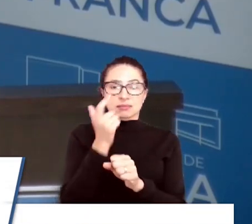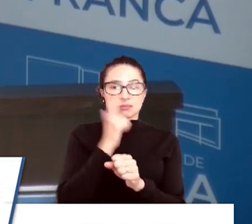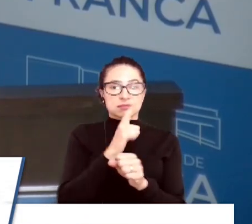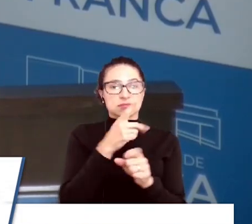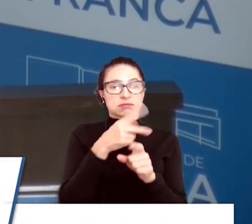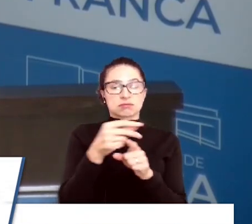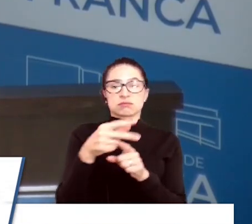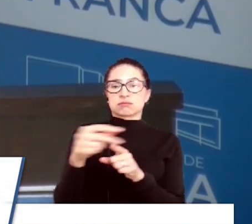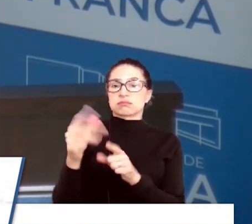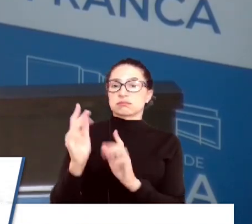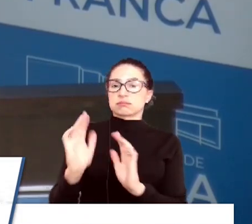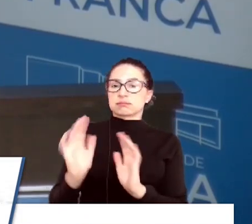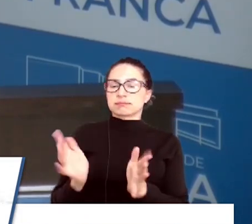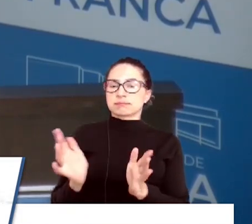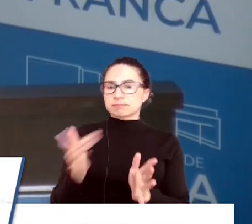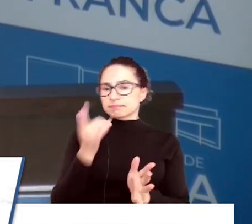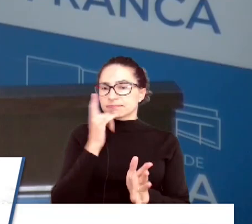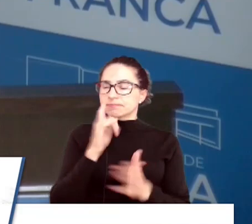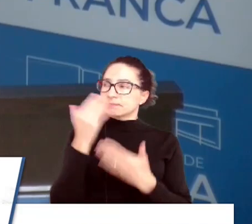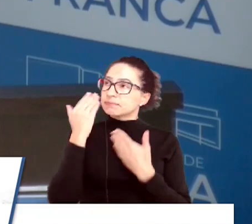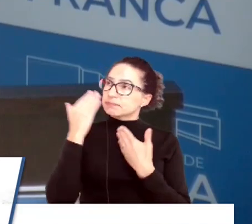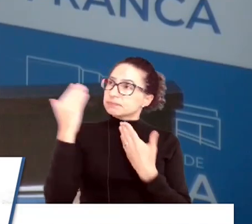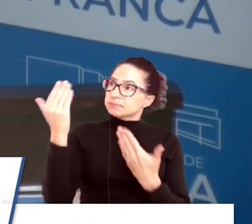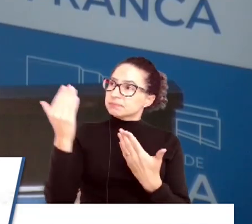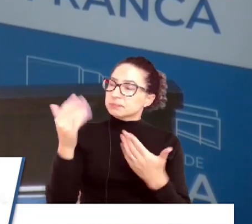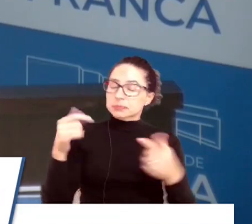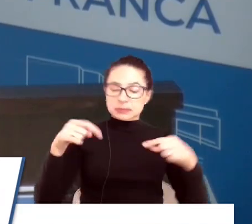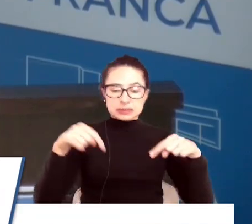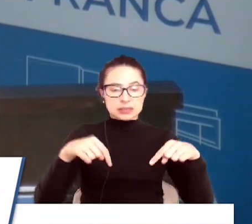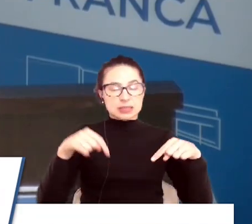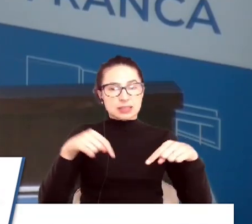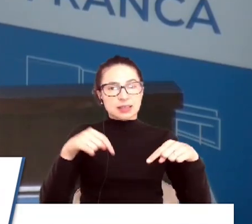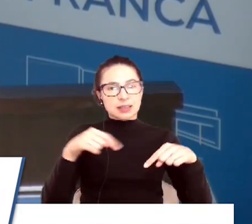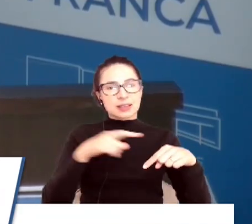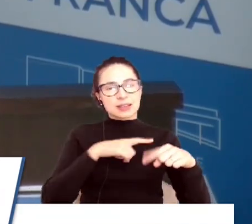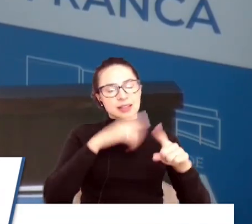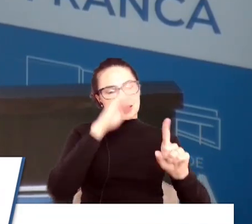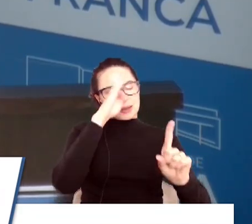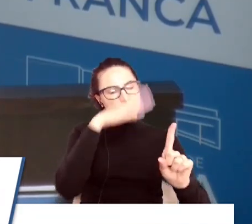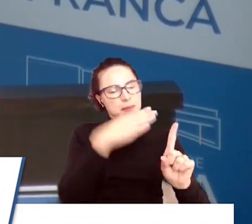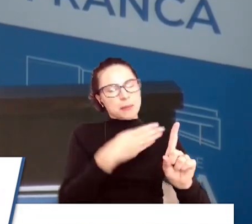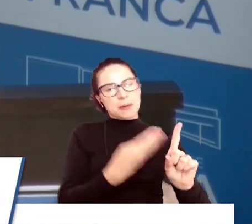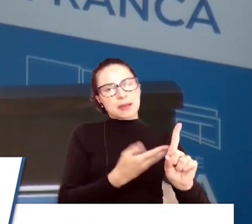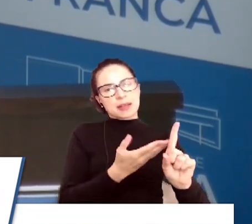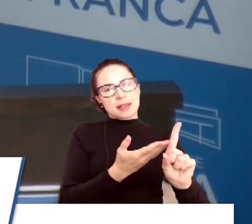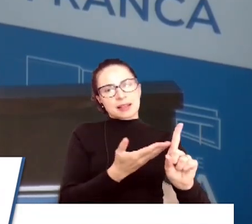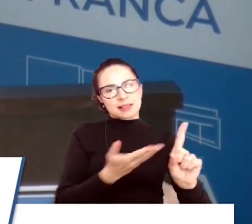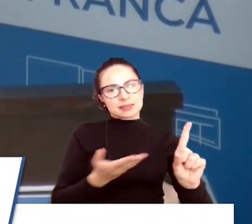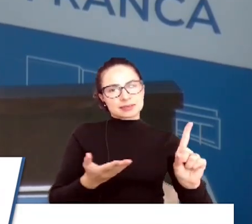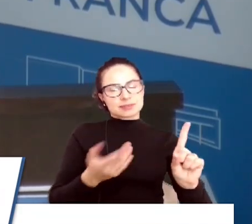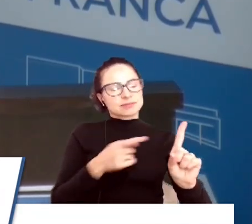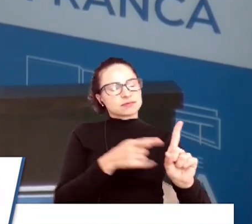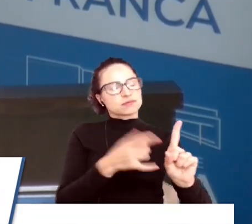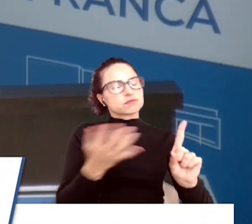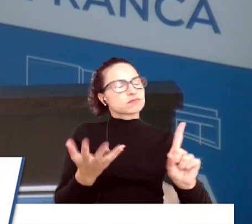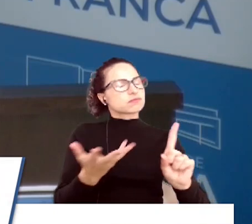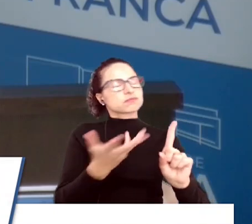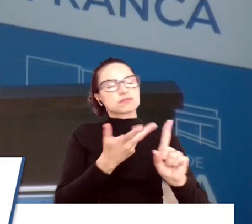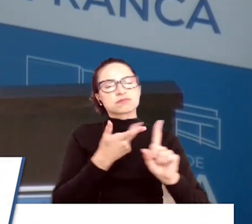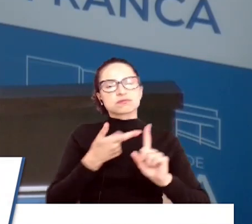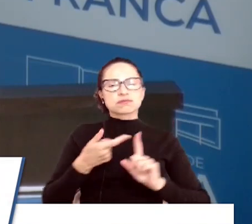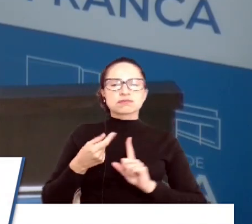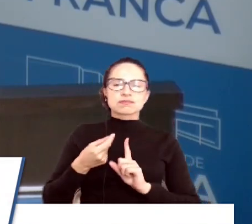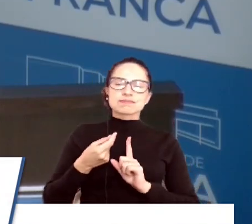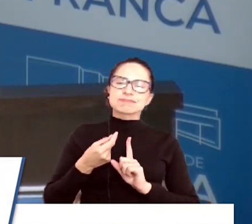me dado. Mas aqui, Senhor, há uma homenagem tão preciosa que foi